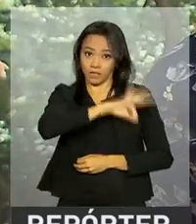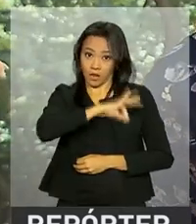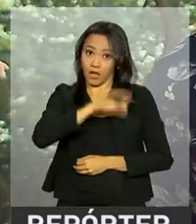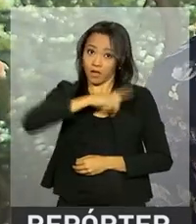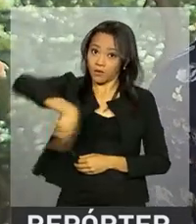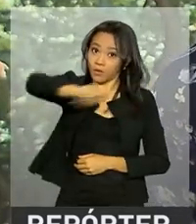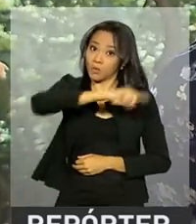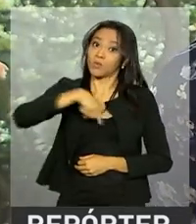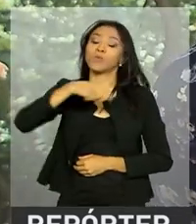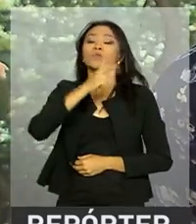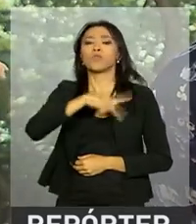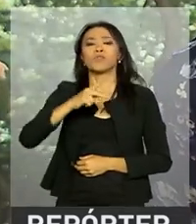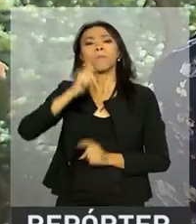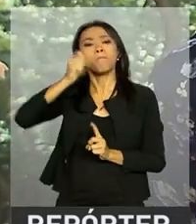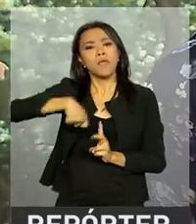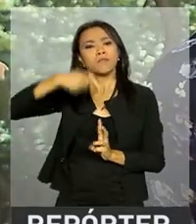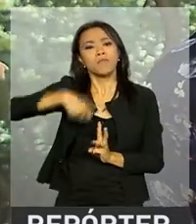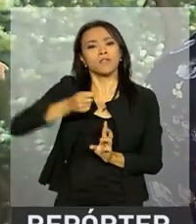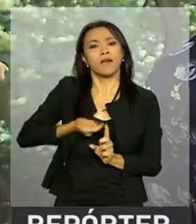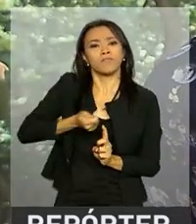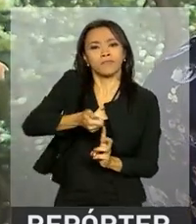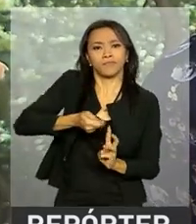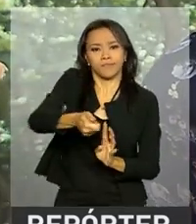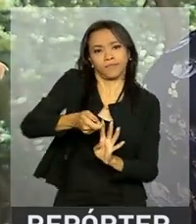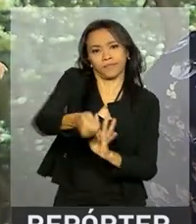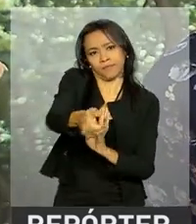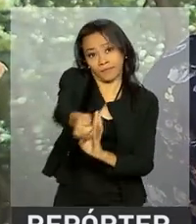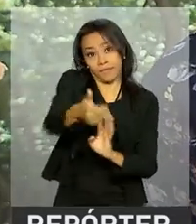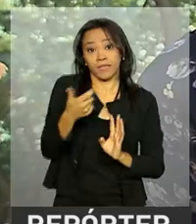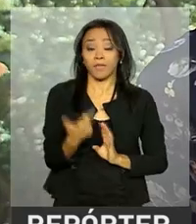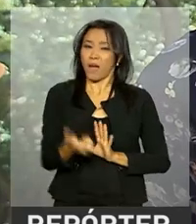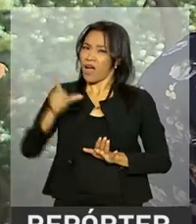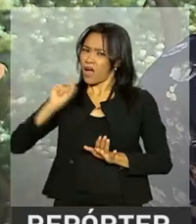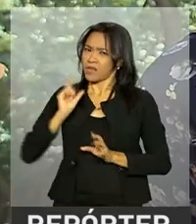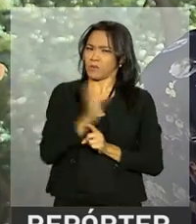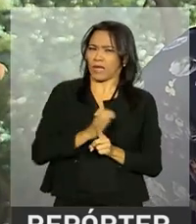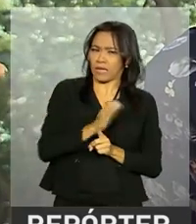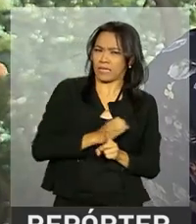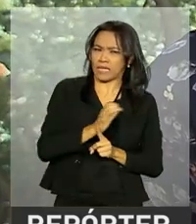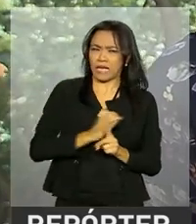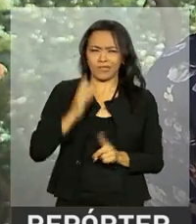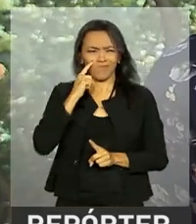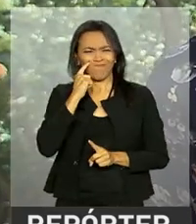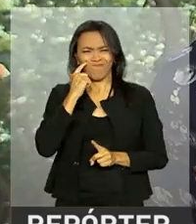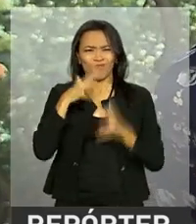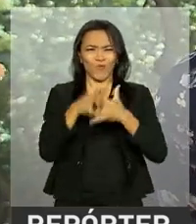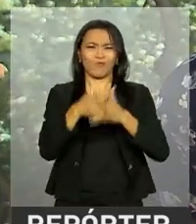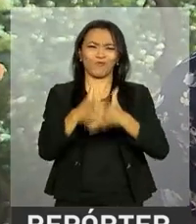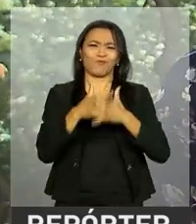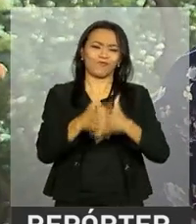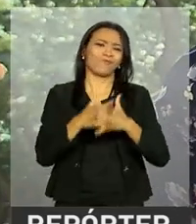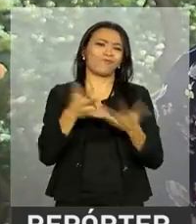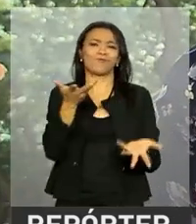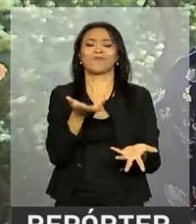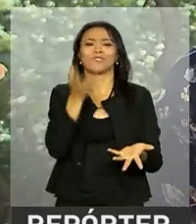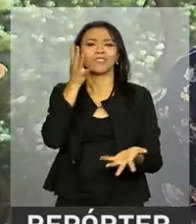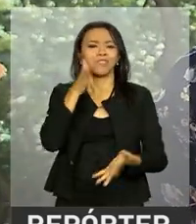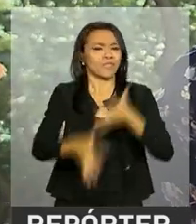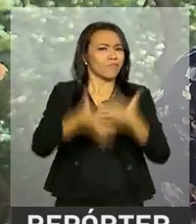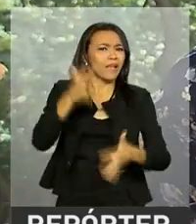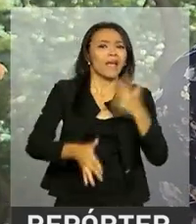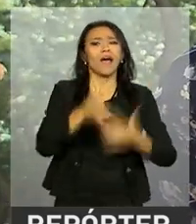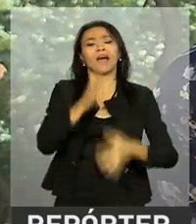feito mês a mês segundo o governo o cronograma anterior causava transtornos aos caixas dos estados e